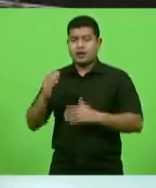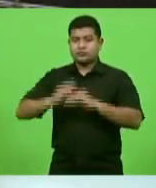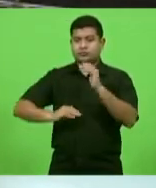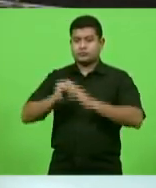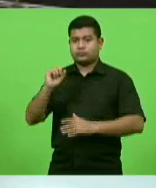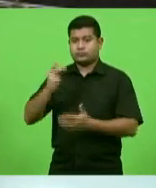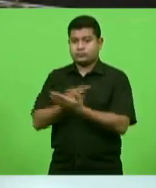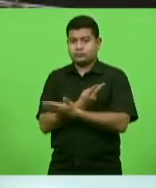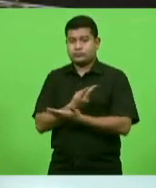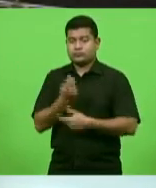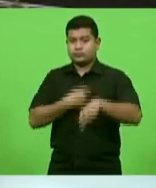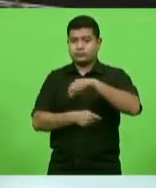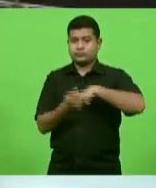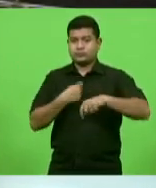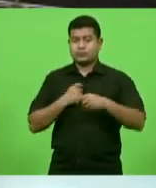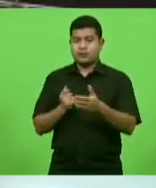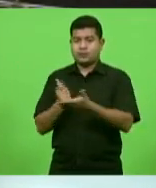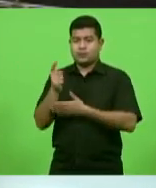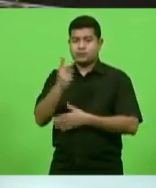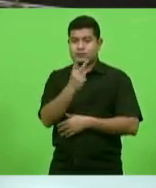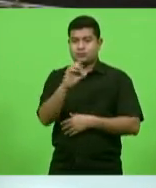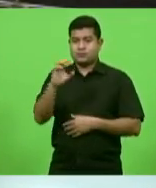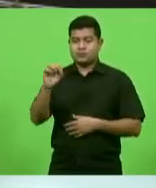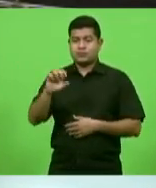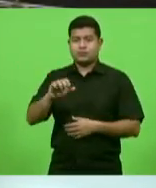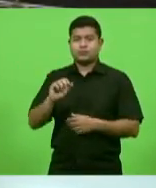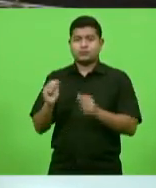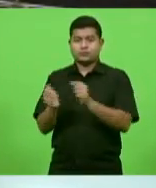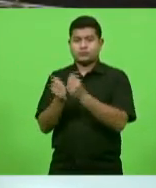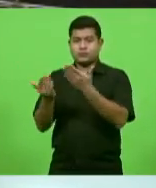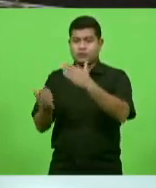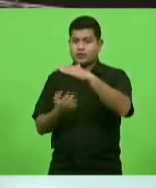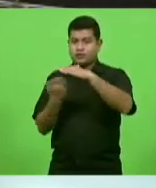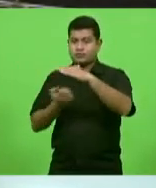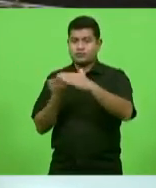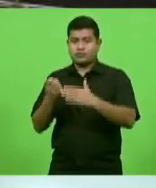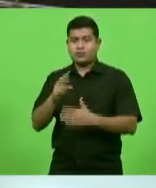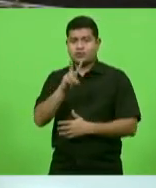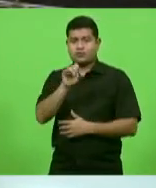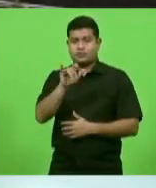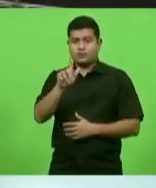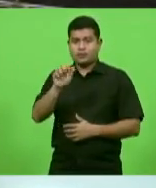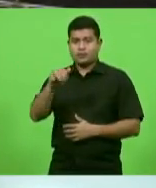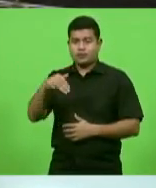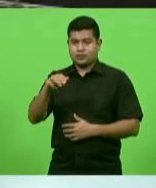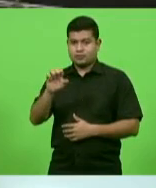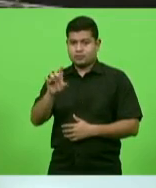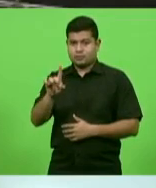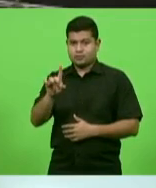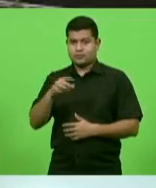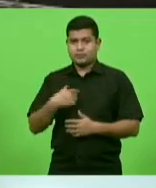públicos na aquisição de 200 respiradores junto à empresa meiga Mary processos